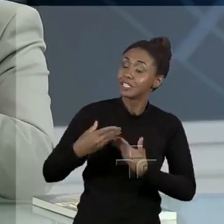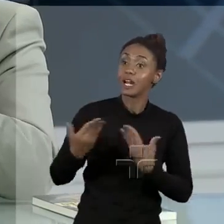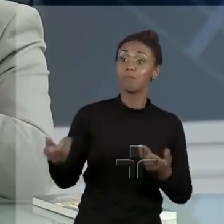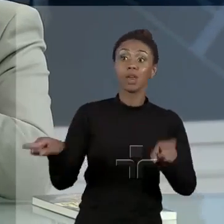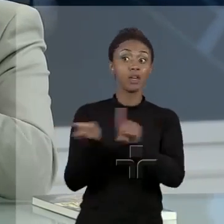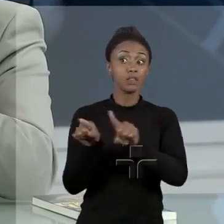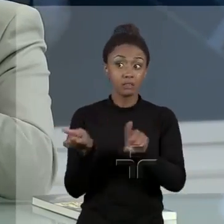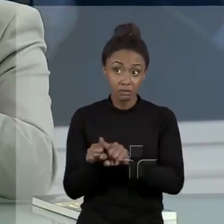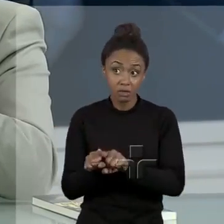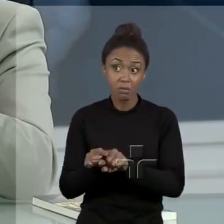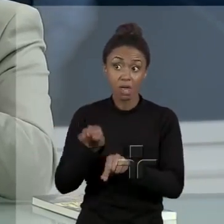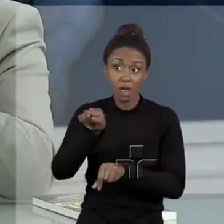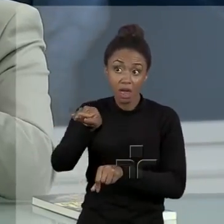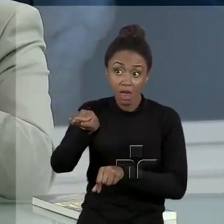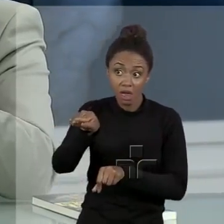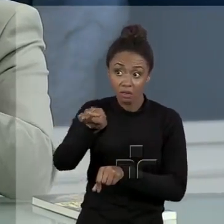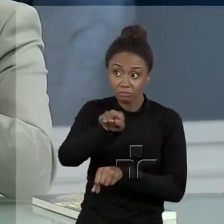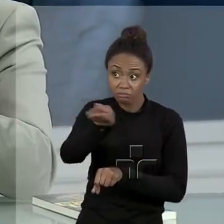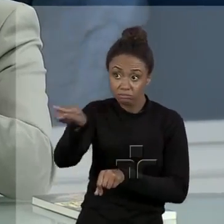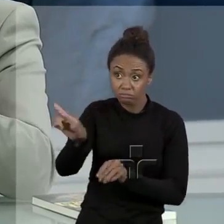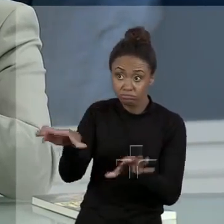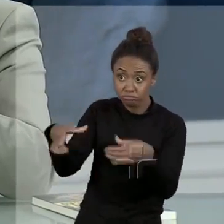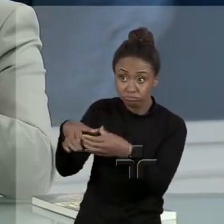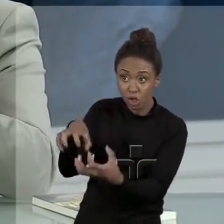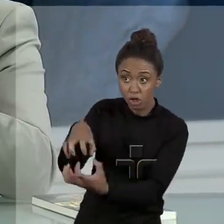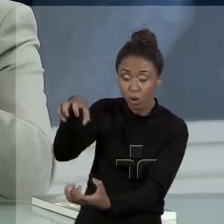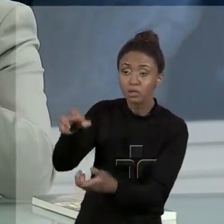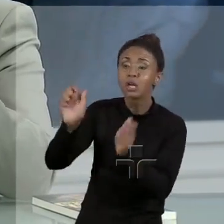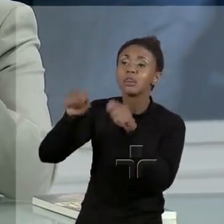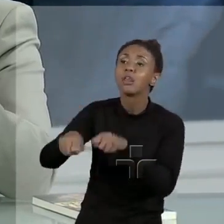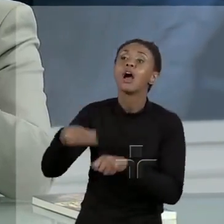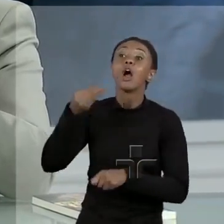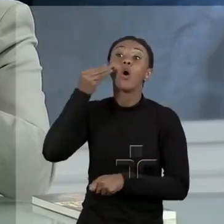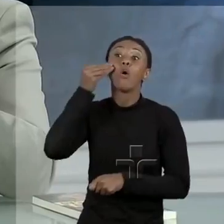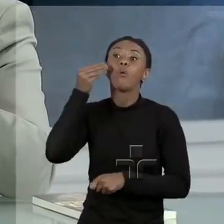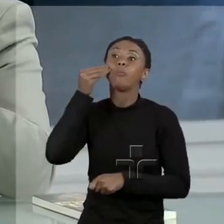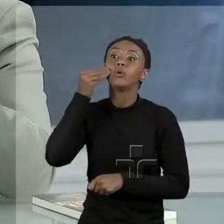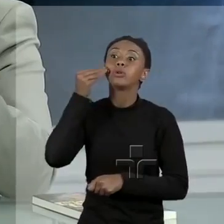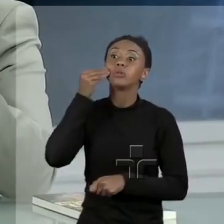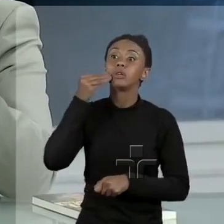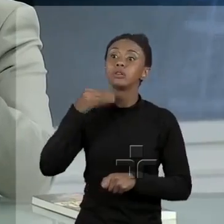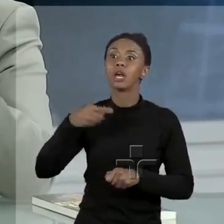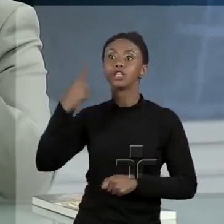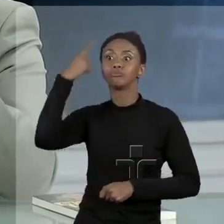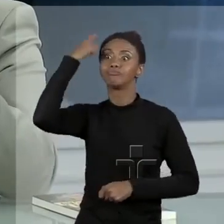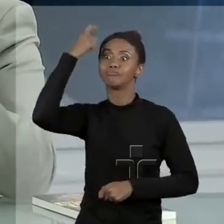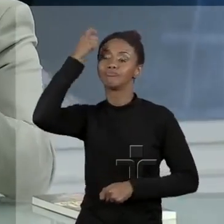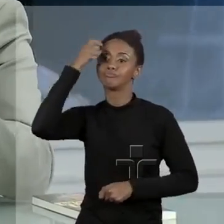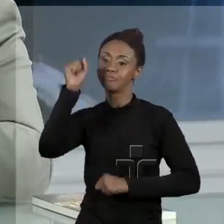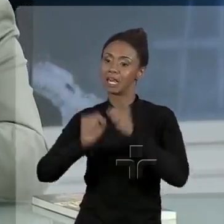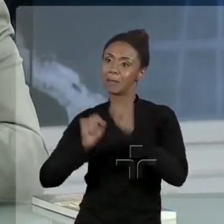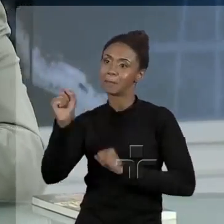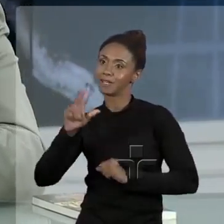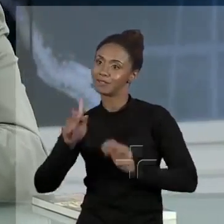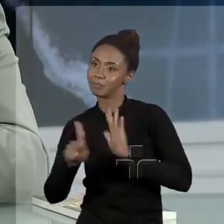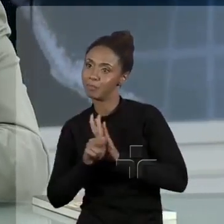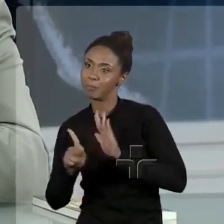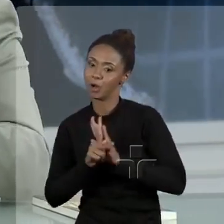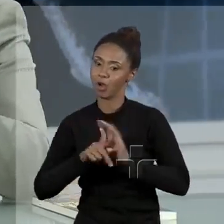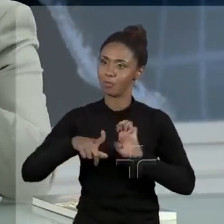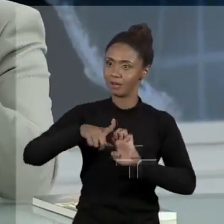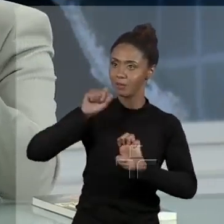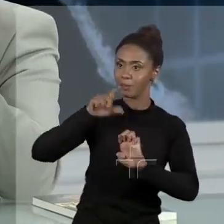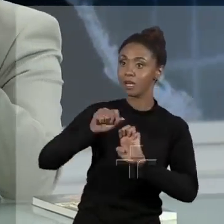ele pode também ter oportunidades de empreender, ter a oportunidade de conhecer essas novas